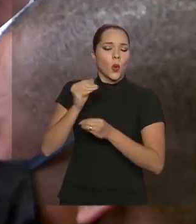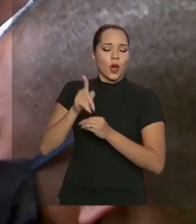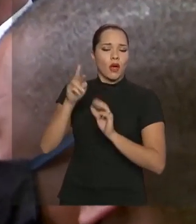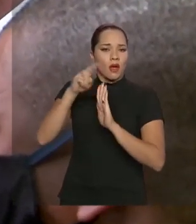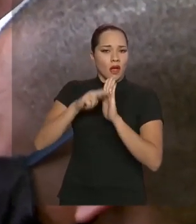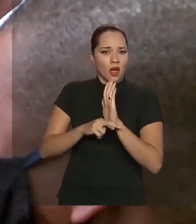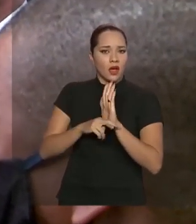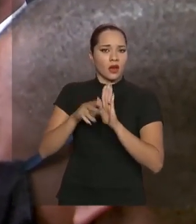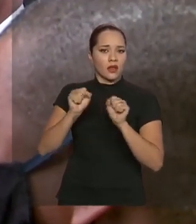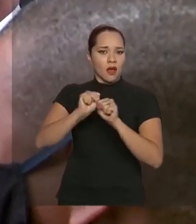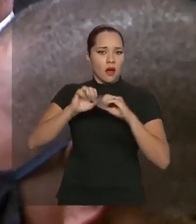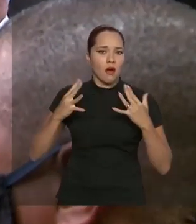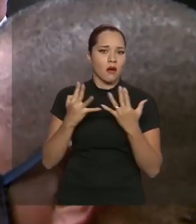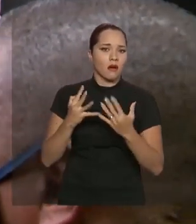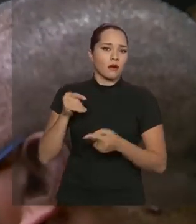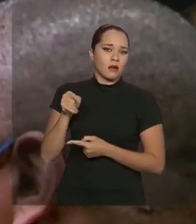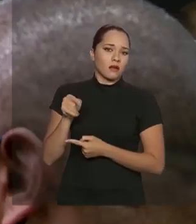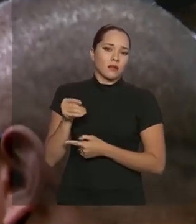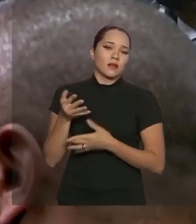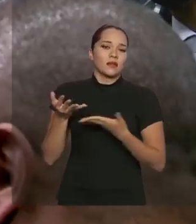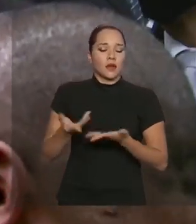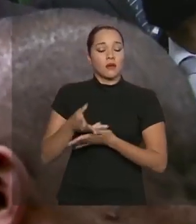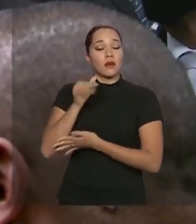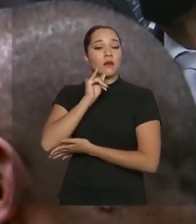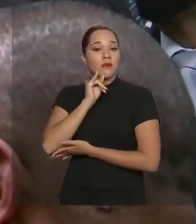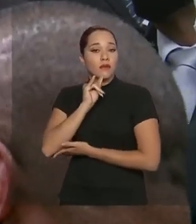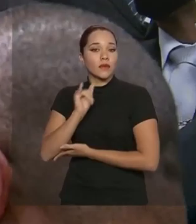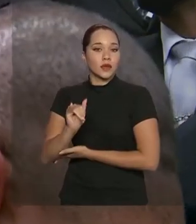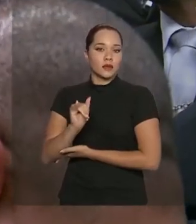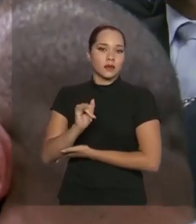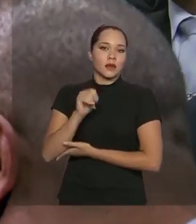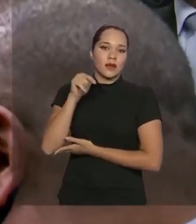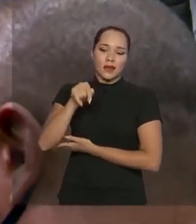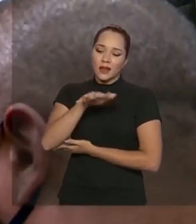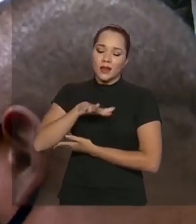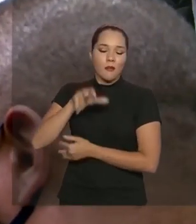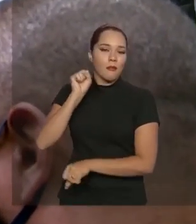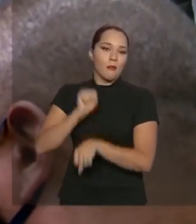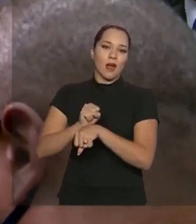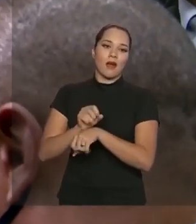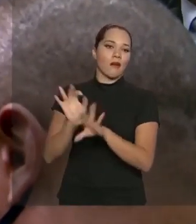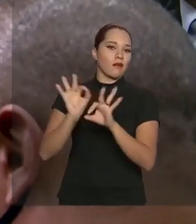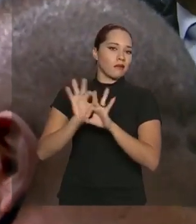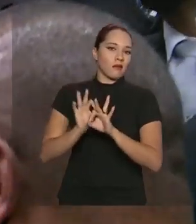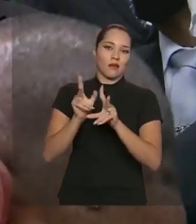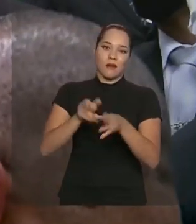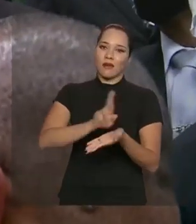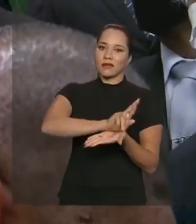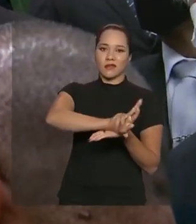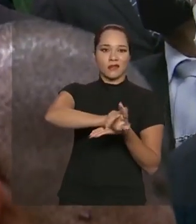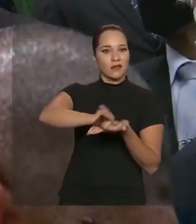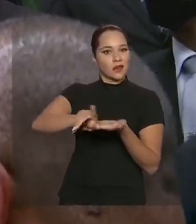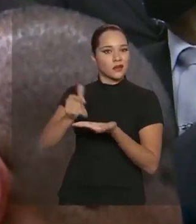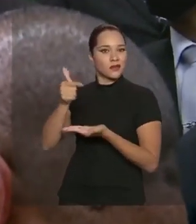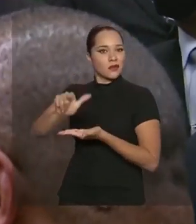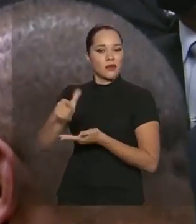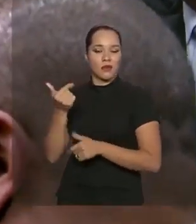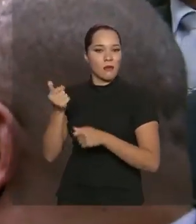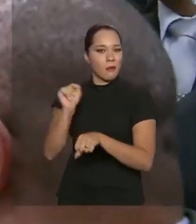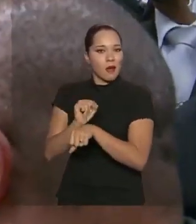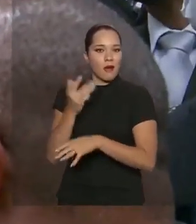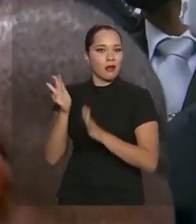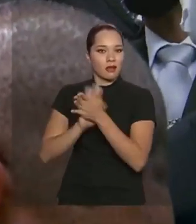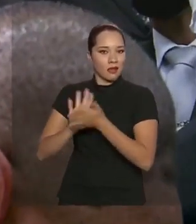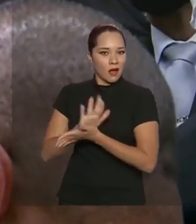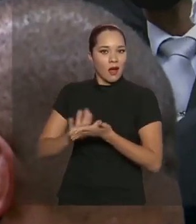da Organização Mundial da Saúde, eu informo que a siderurgia não parou, como várias outras atividades não pararam no